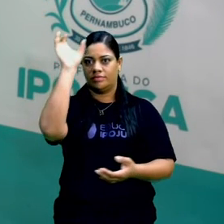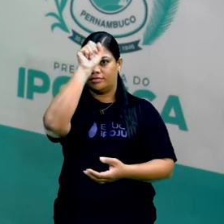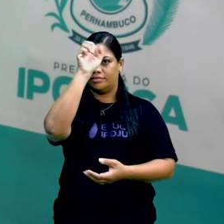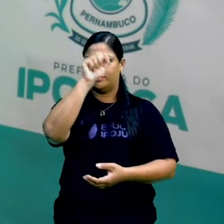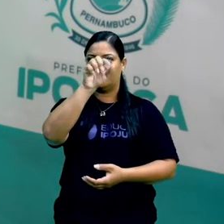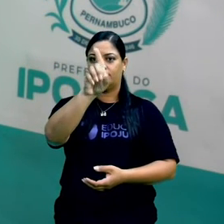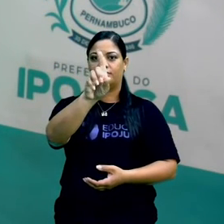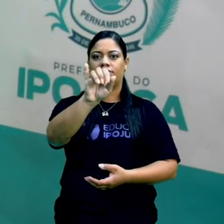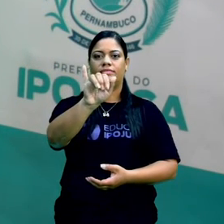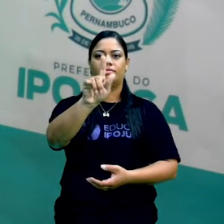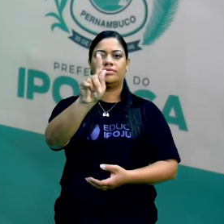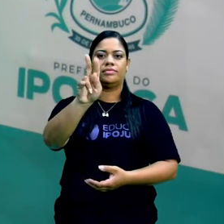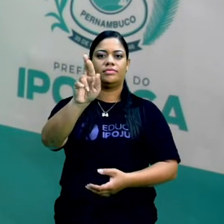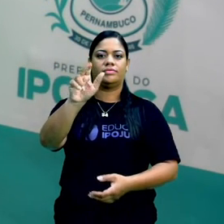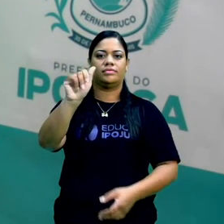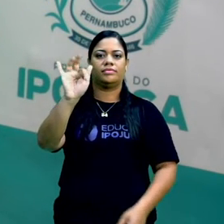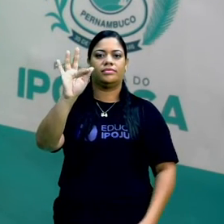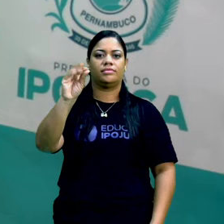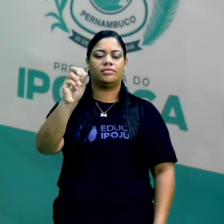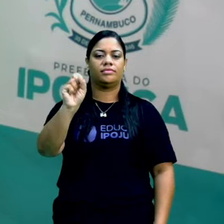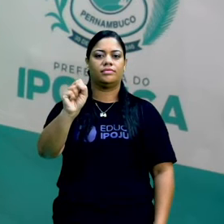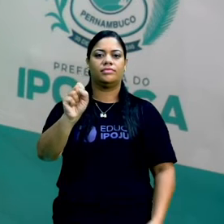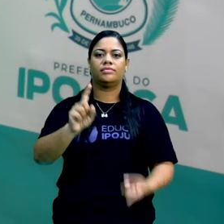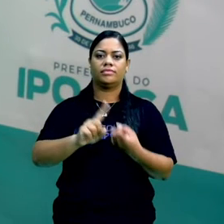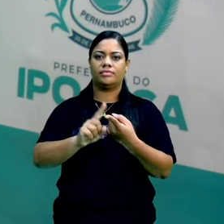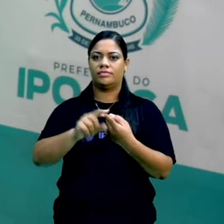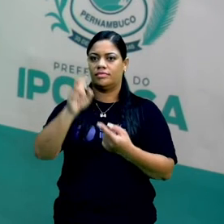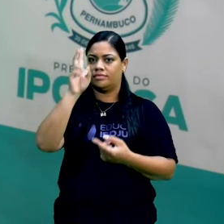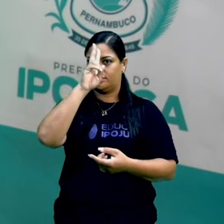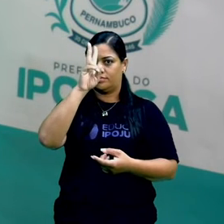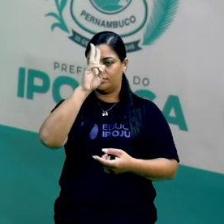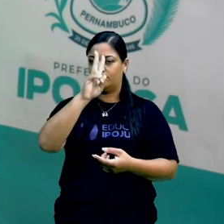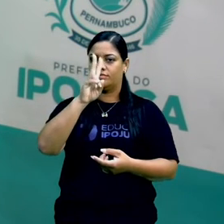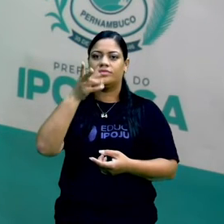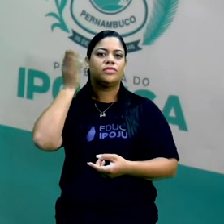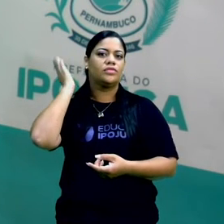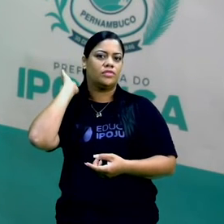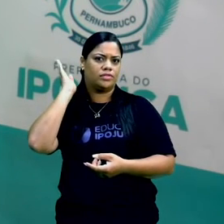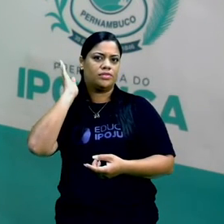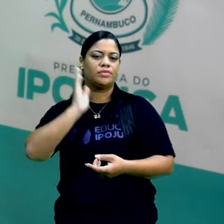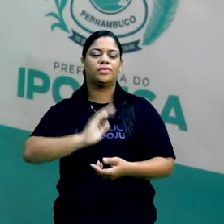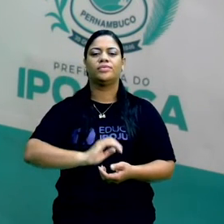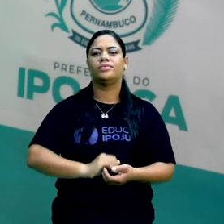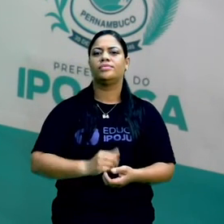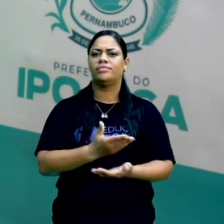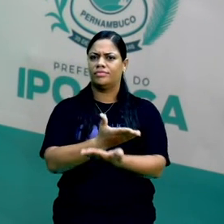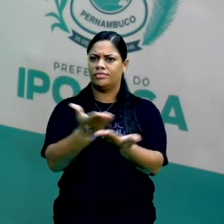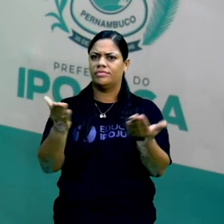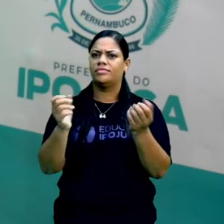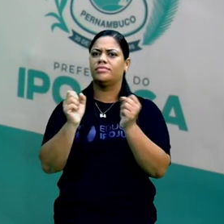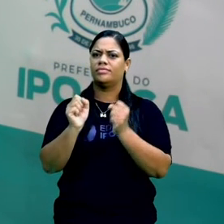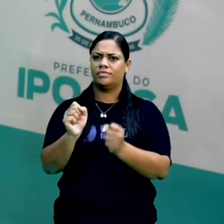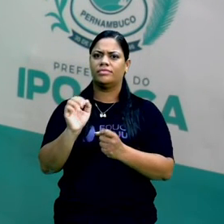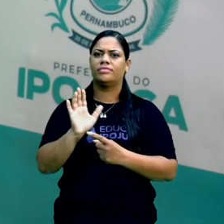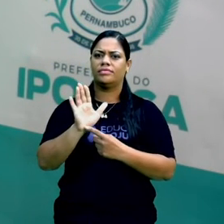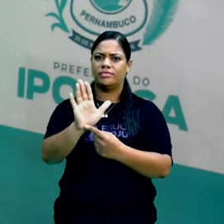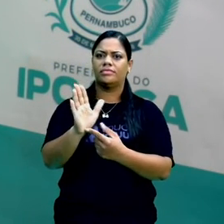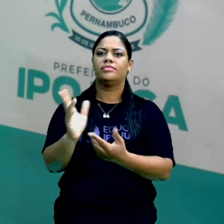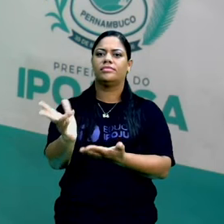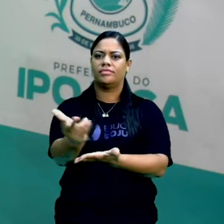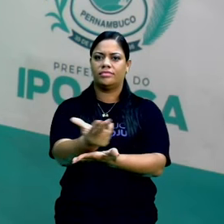os dígrafos e também a historinha de Arrelia, né? É uma historinha interessante que você pode ilustrar em